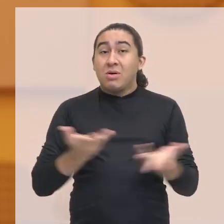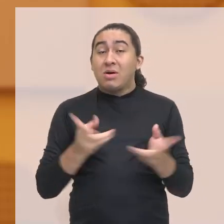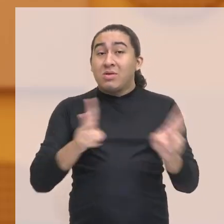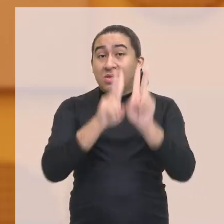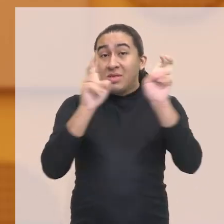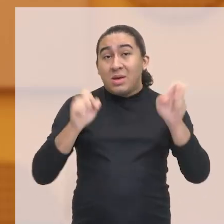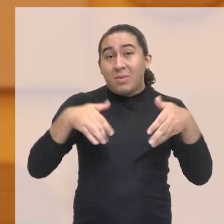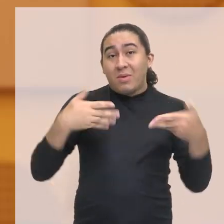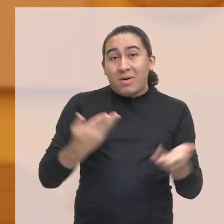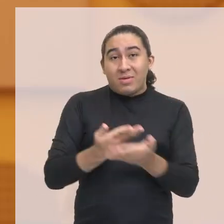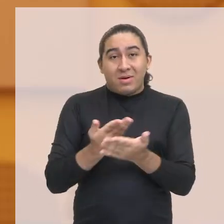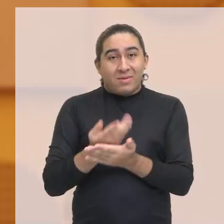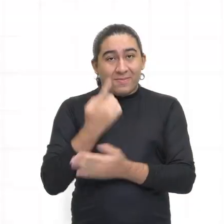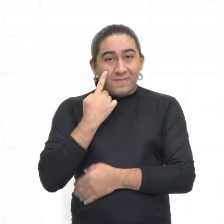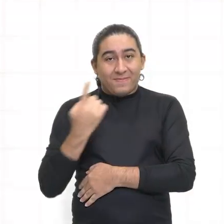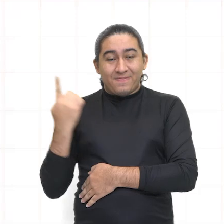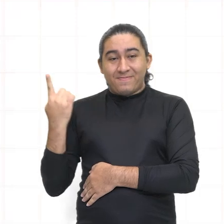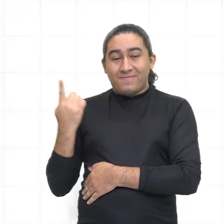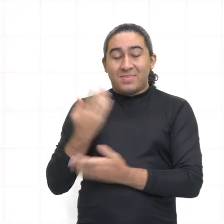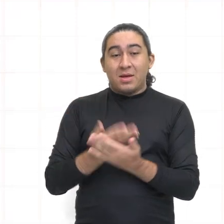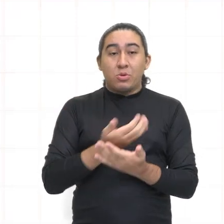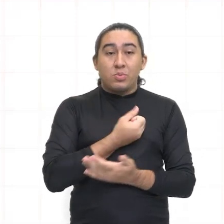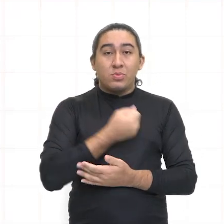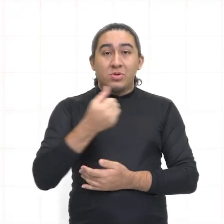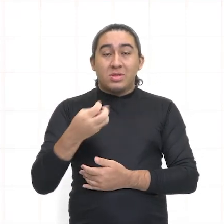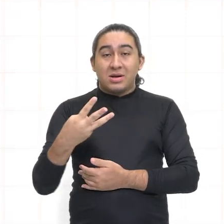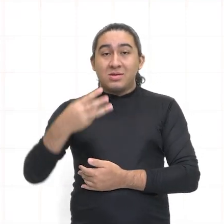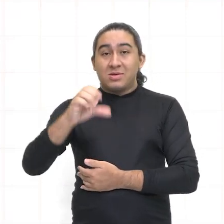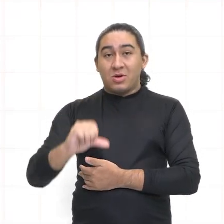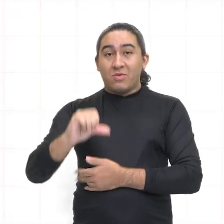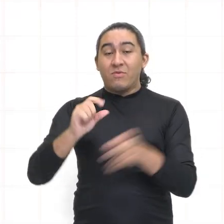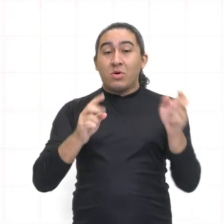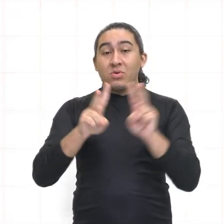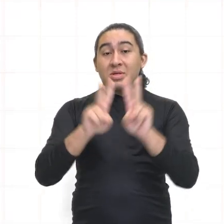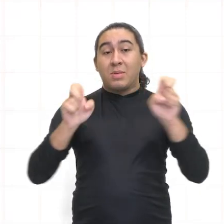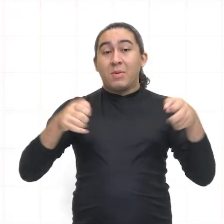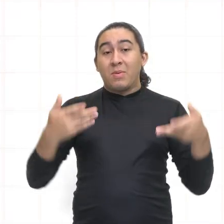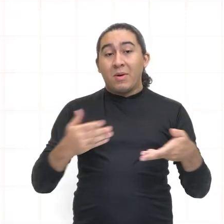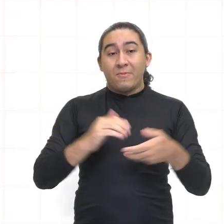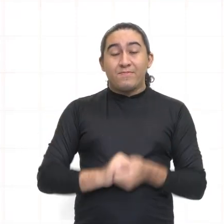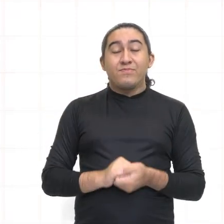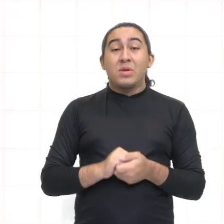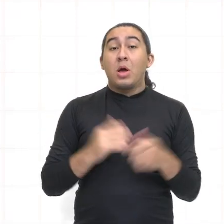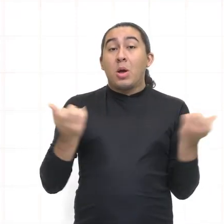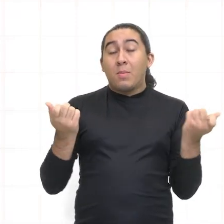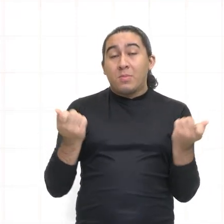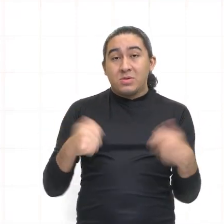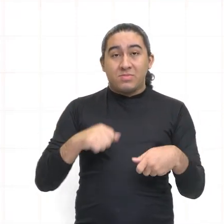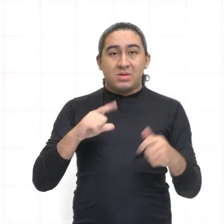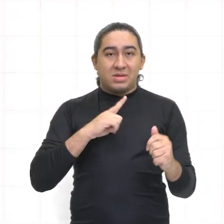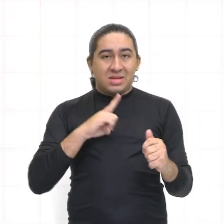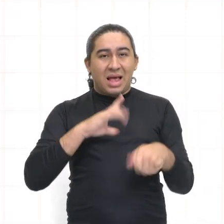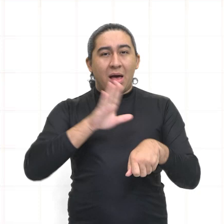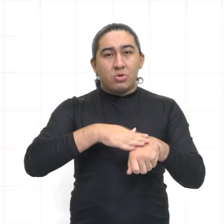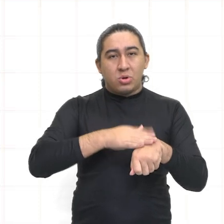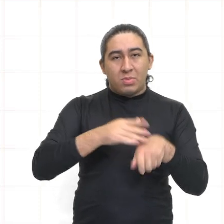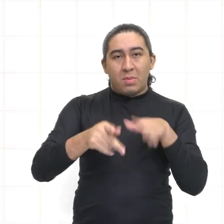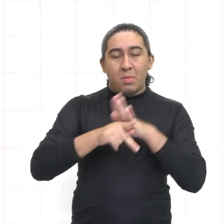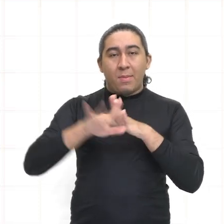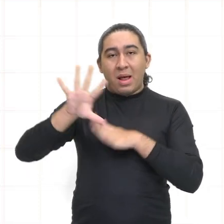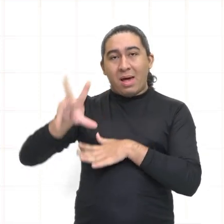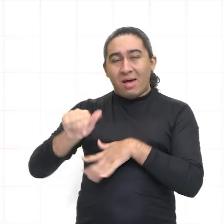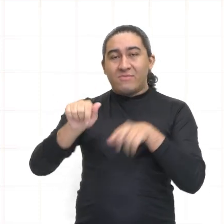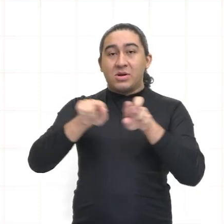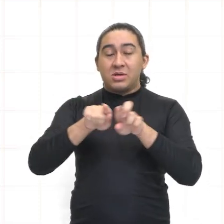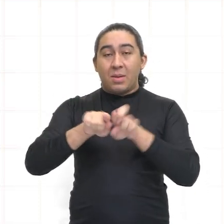objeto de conhecimento desta aula. Aula 39, objeto de conhecimento, os processos de descolonização na África e